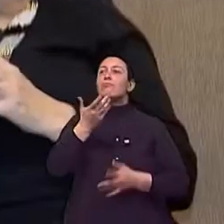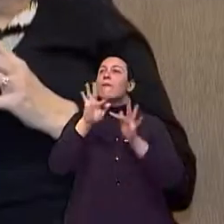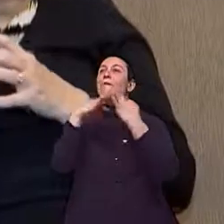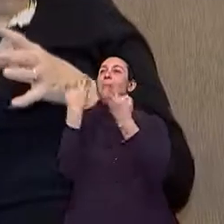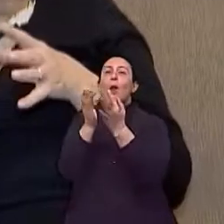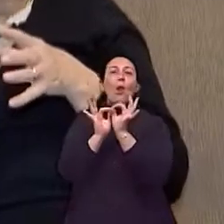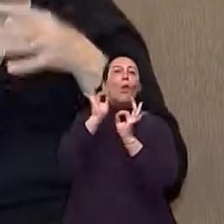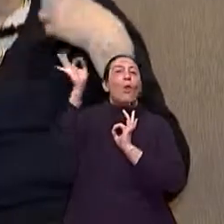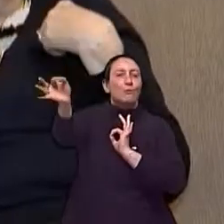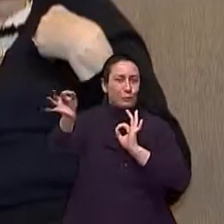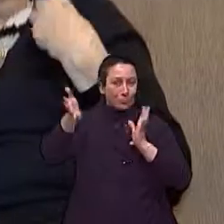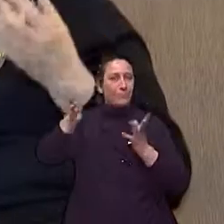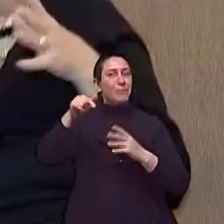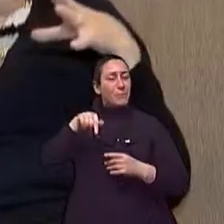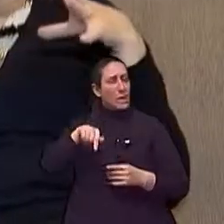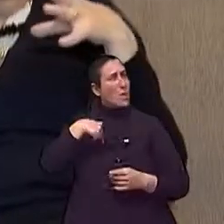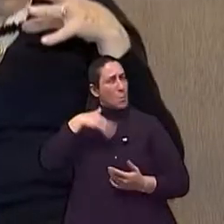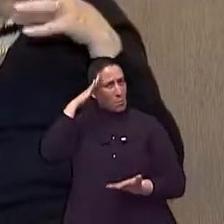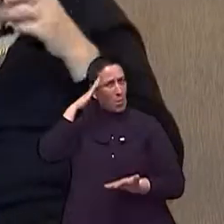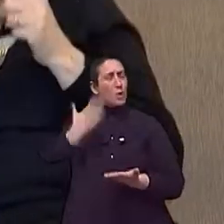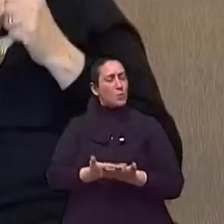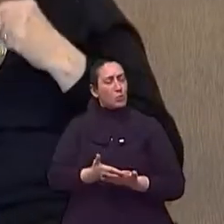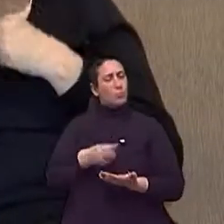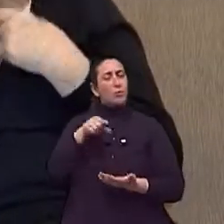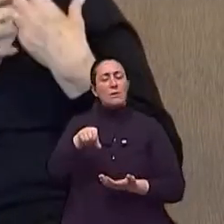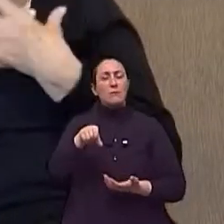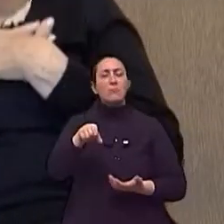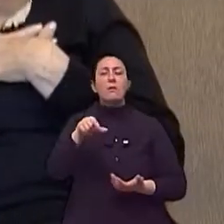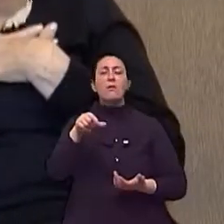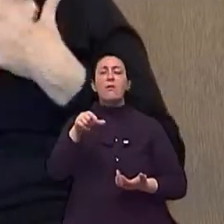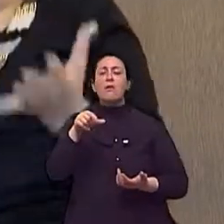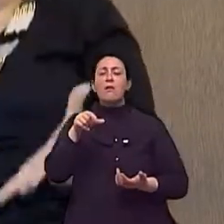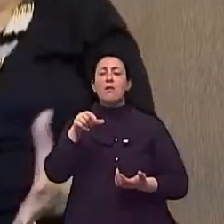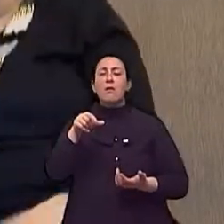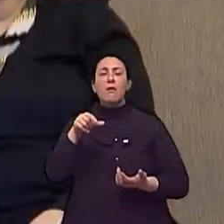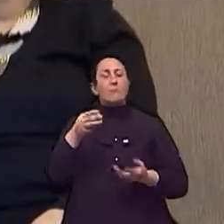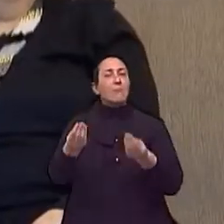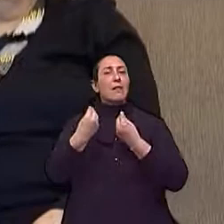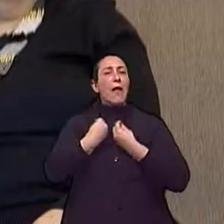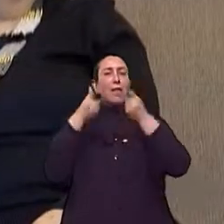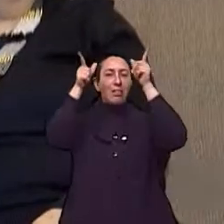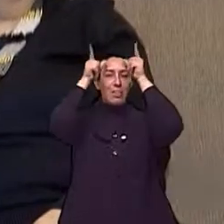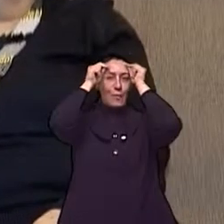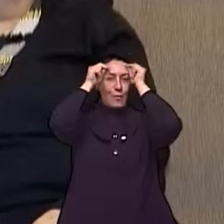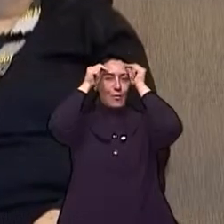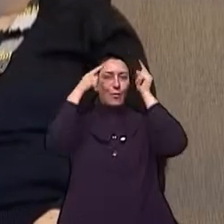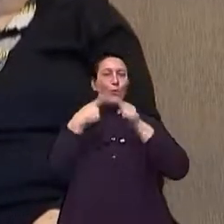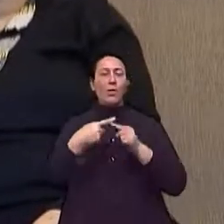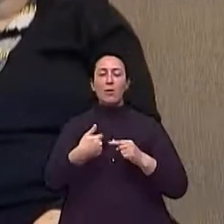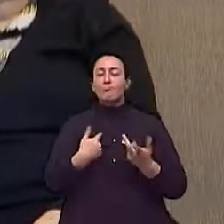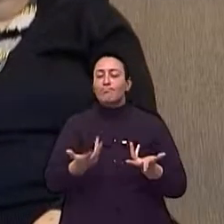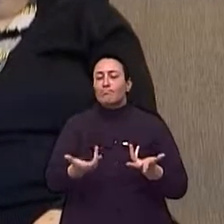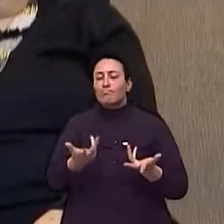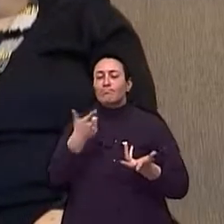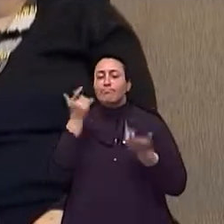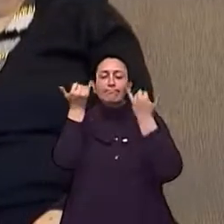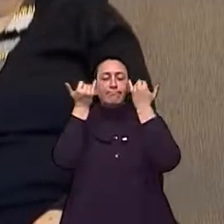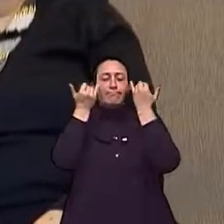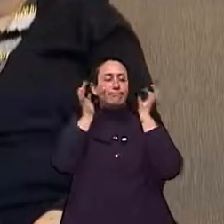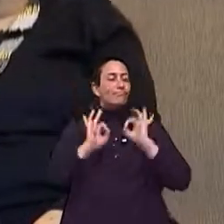então isso traz assim eu acredito que traga uma um um alívio pra pessoa